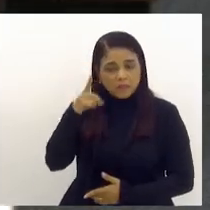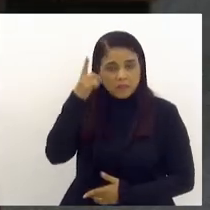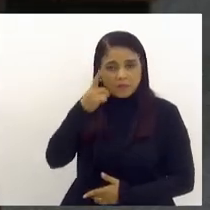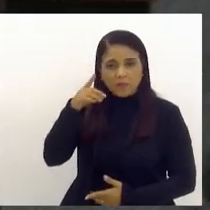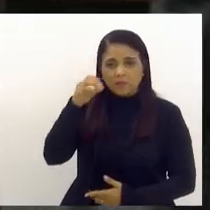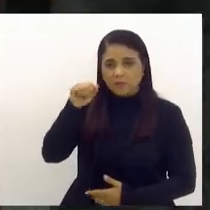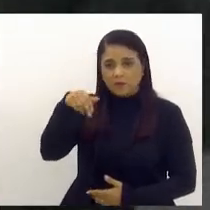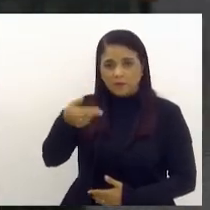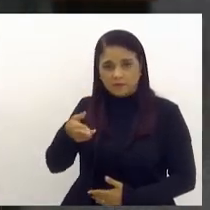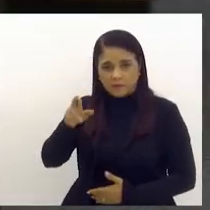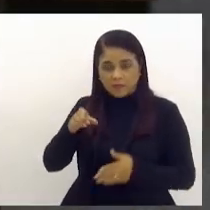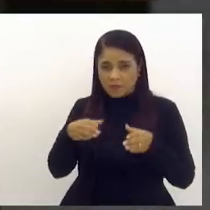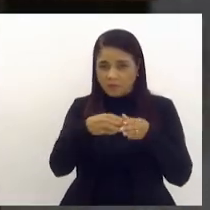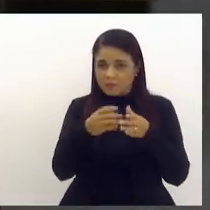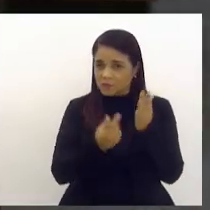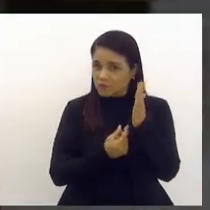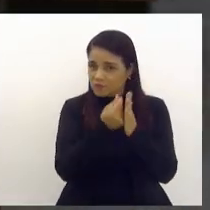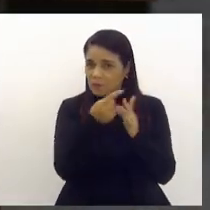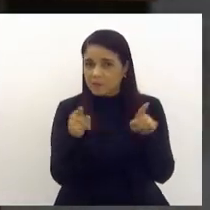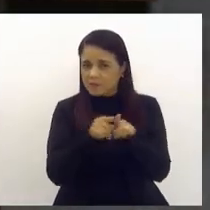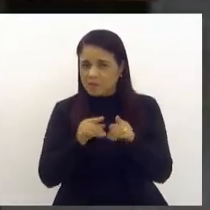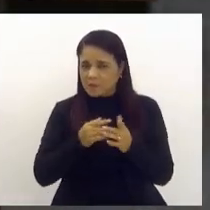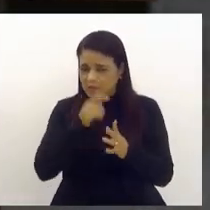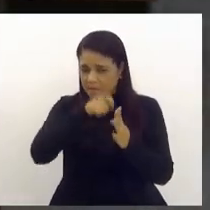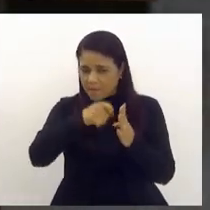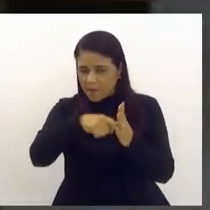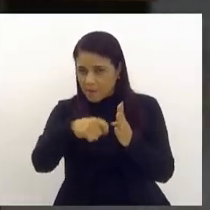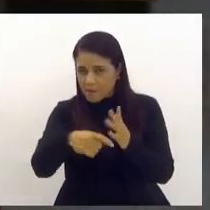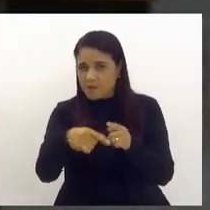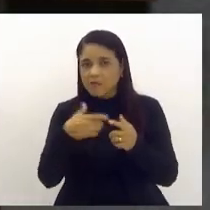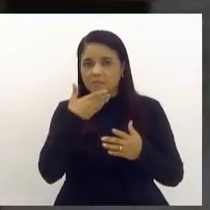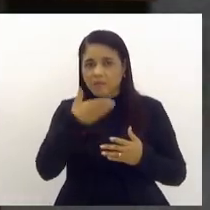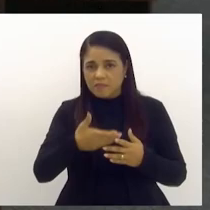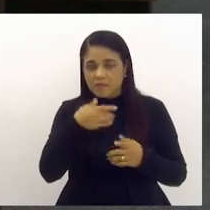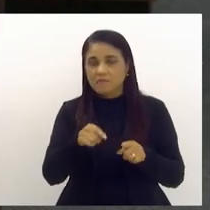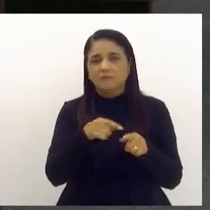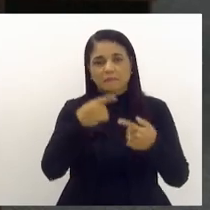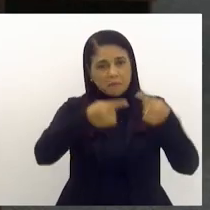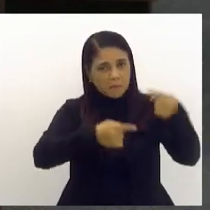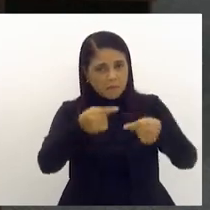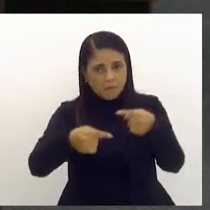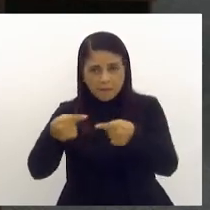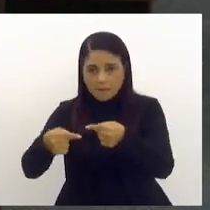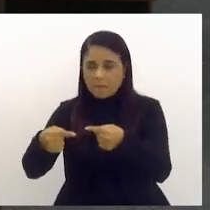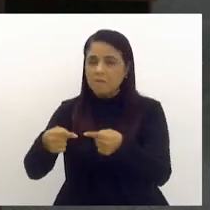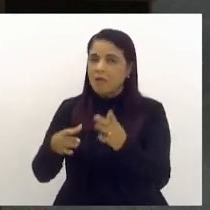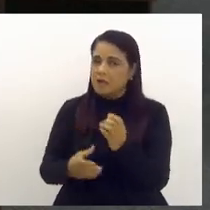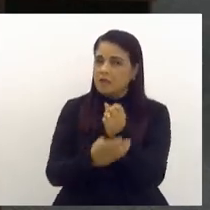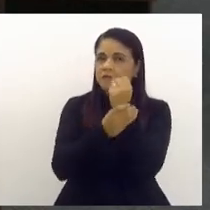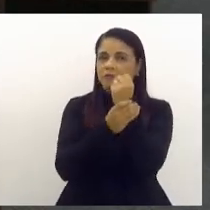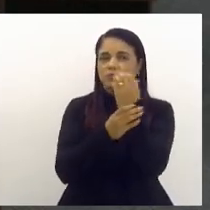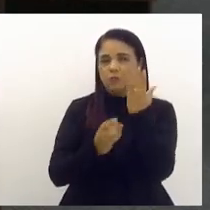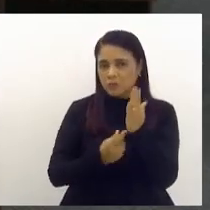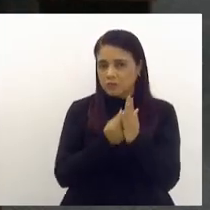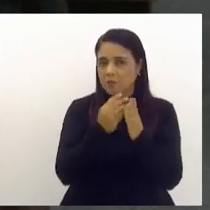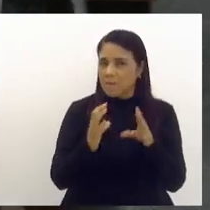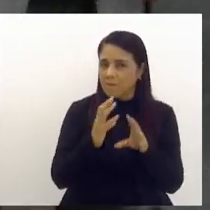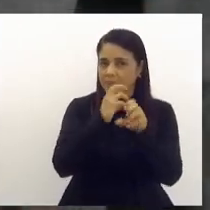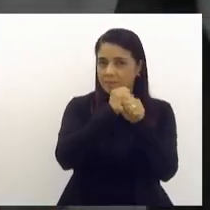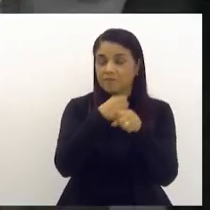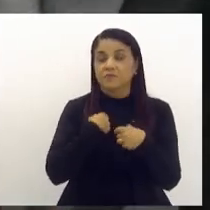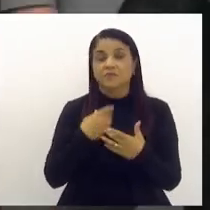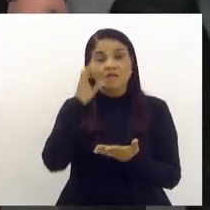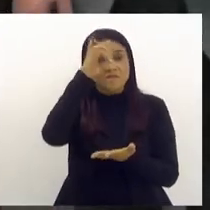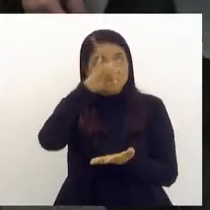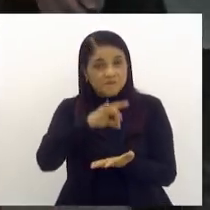de Orçamento, bem sabe que daqui até o final do ano a gente tem longos debates para fazer para garantir o orçamento. Quero reafirmar